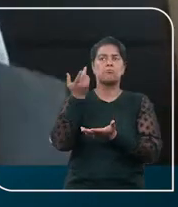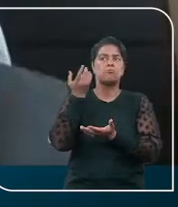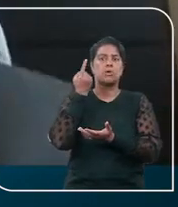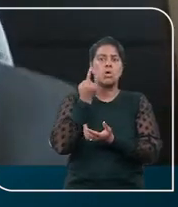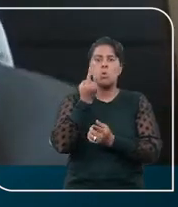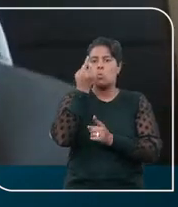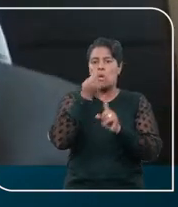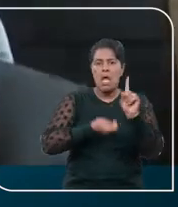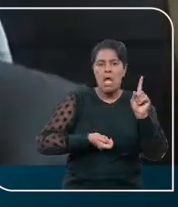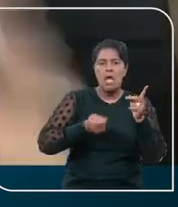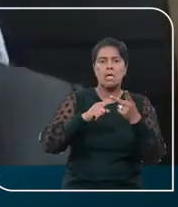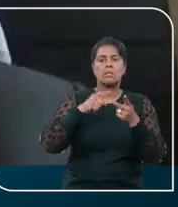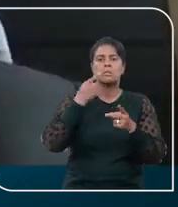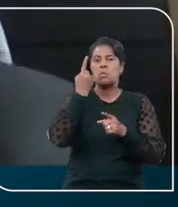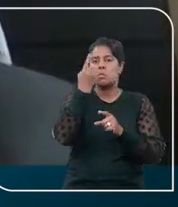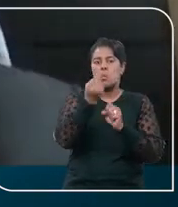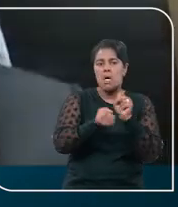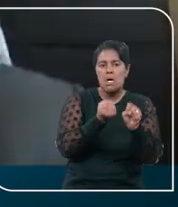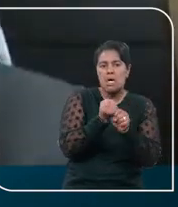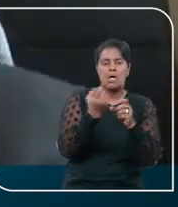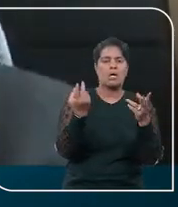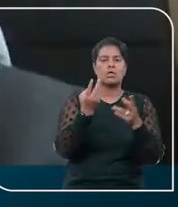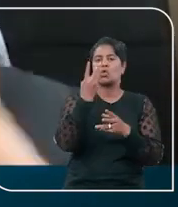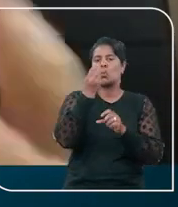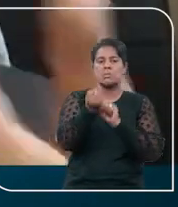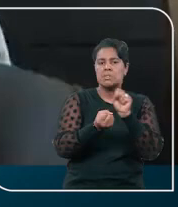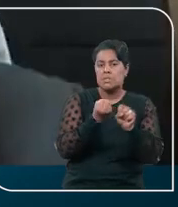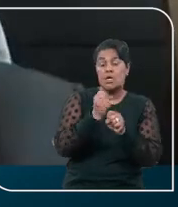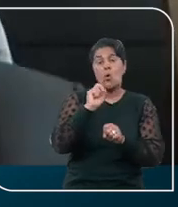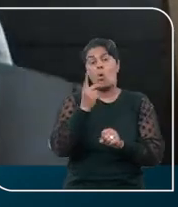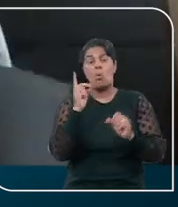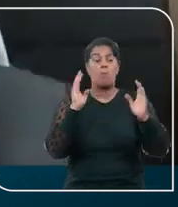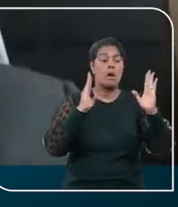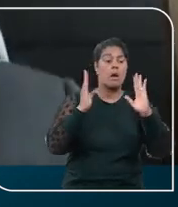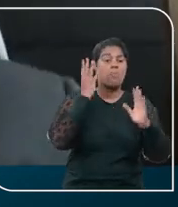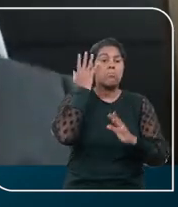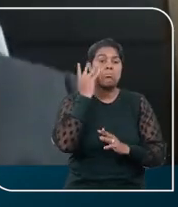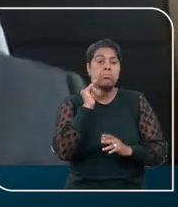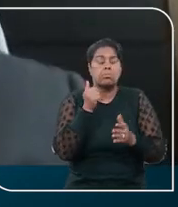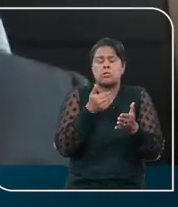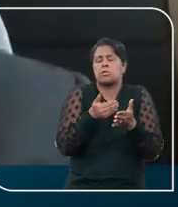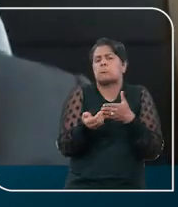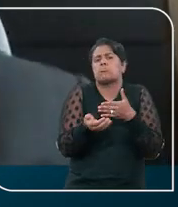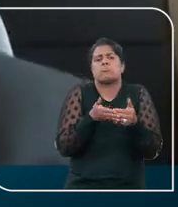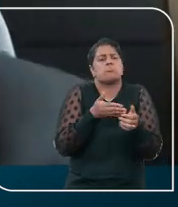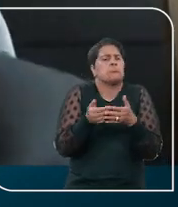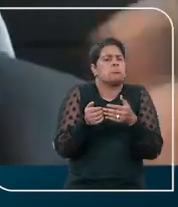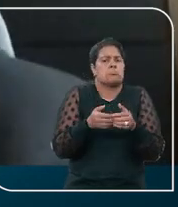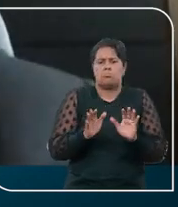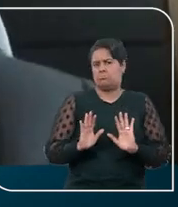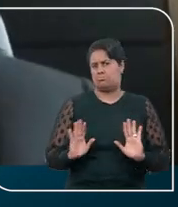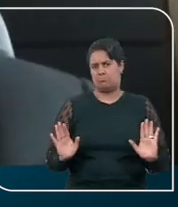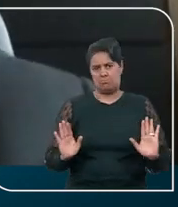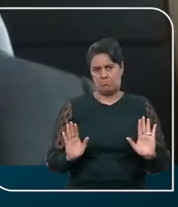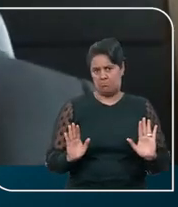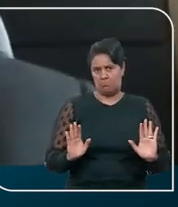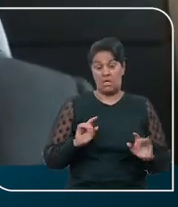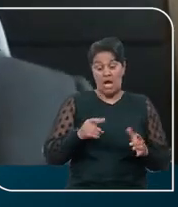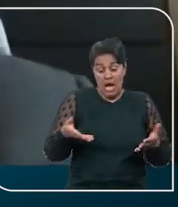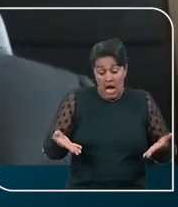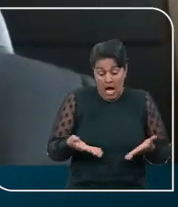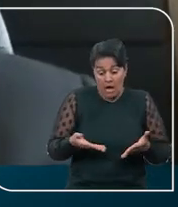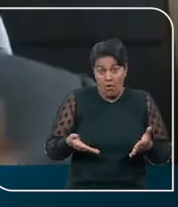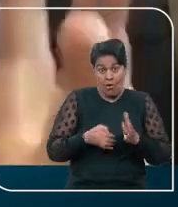um prazo menor, ou alocação por temporada, ou alocação por curtíssima temporada. As convenções, que são os estatutos